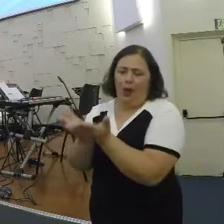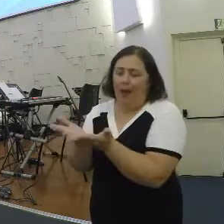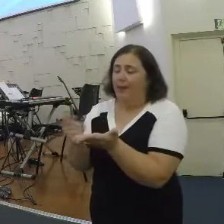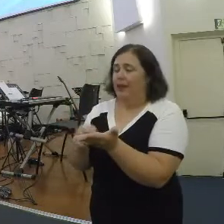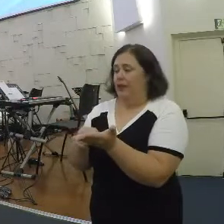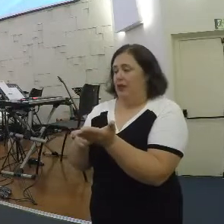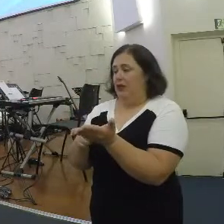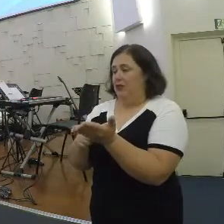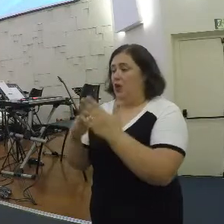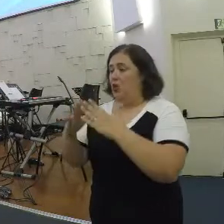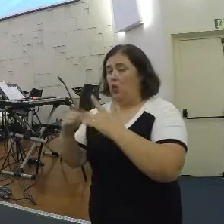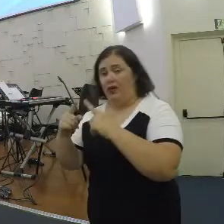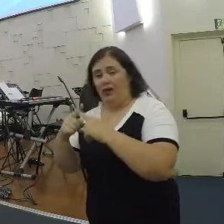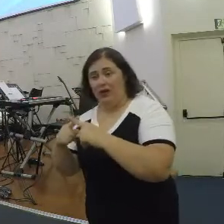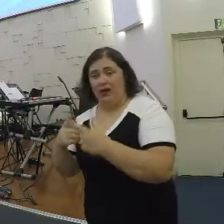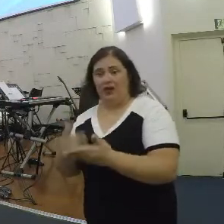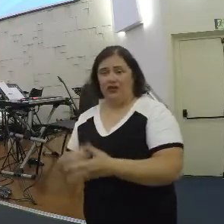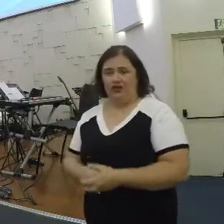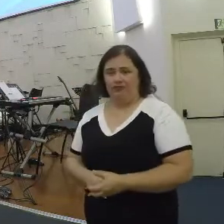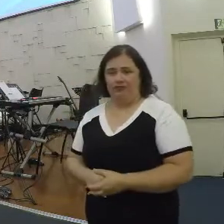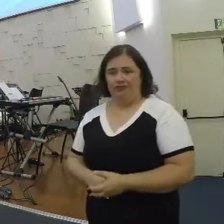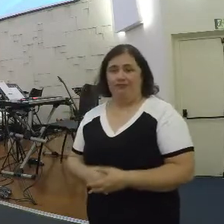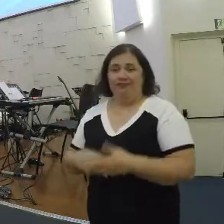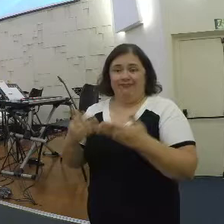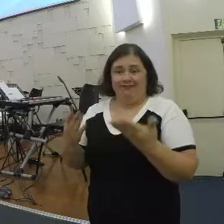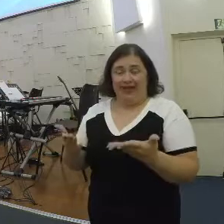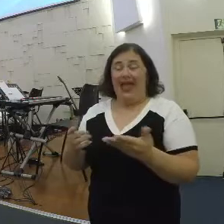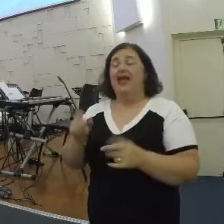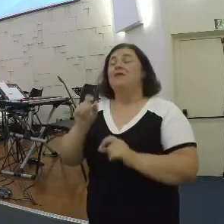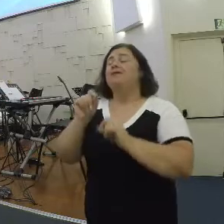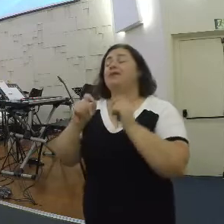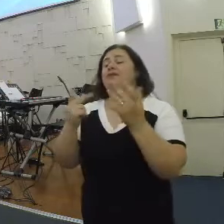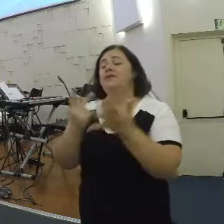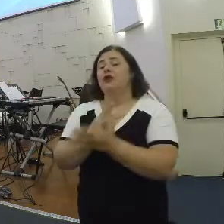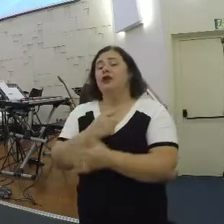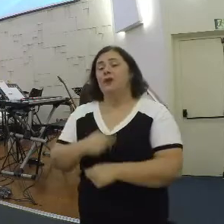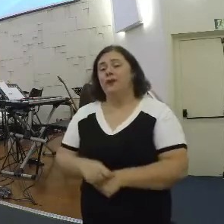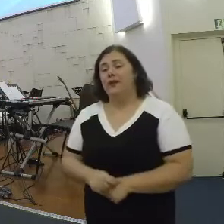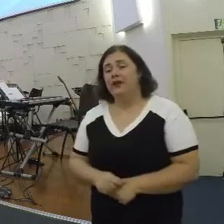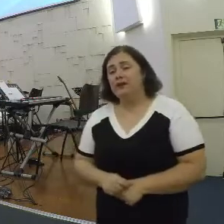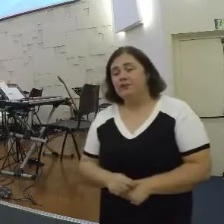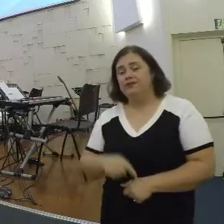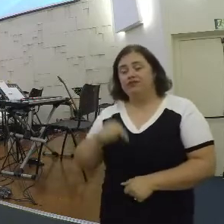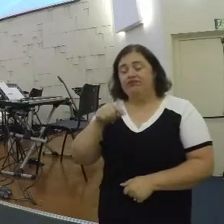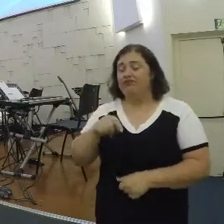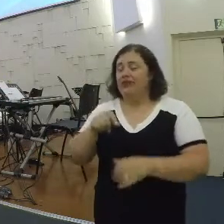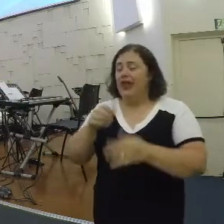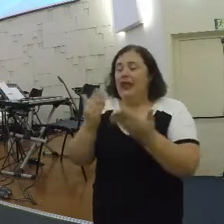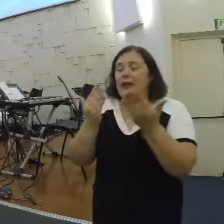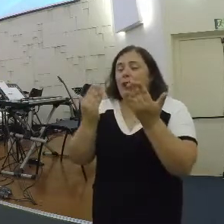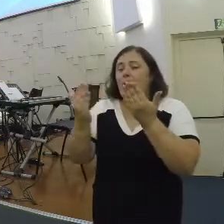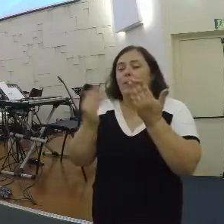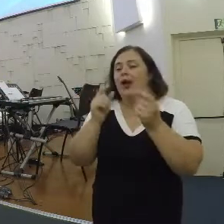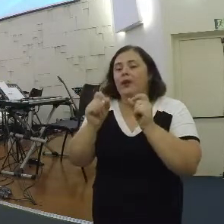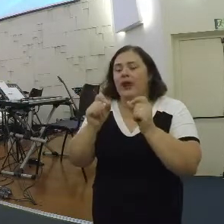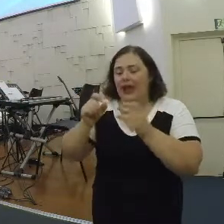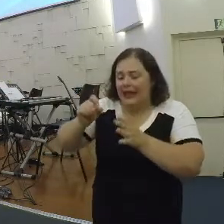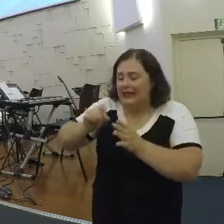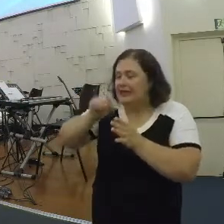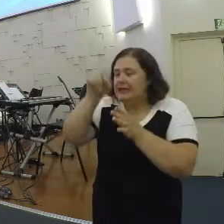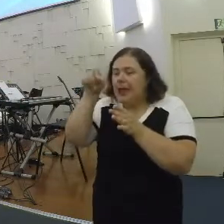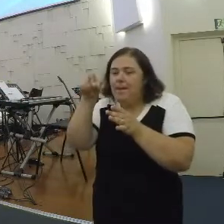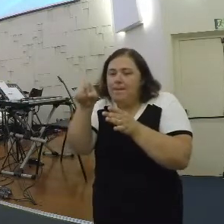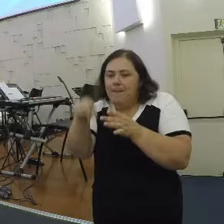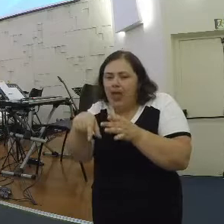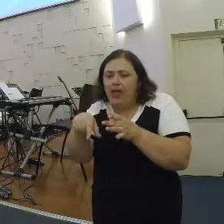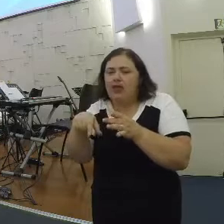diz que existe uma semente que é sufocada pelas paixões dessa vida. Tome cuidado, não subestime